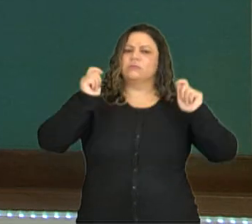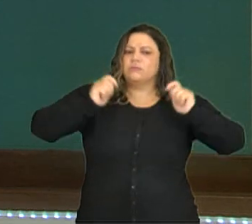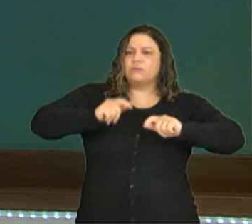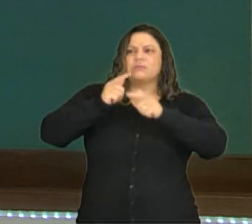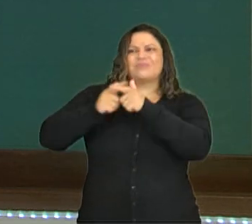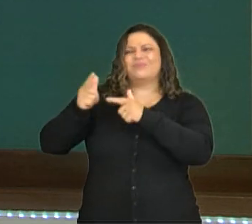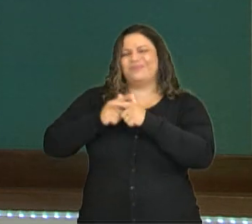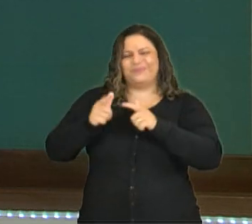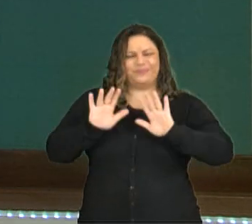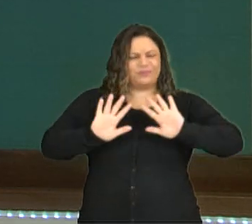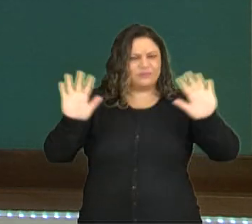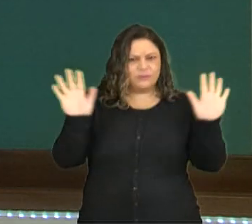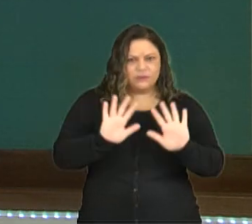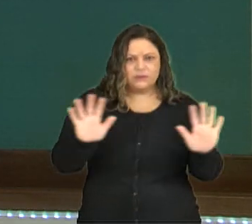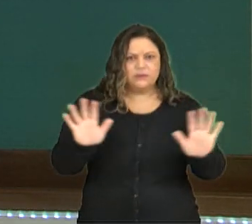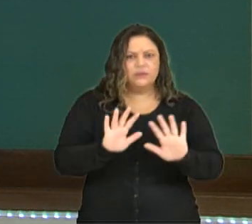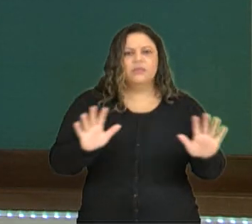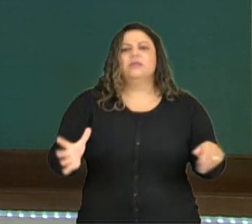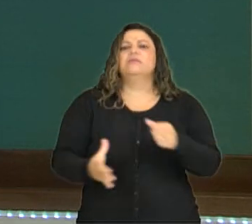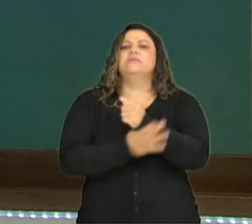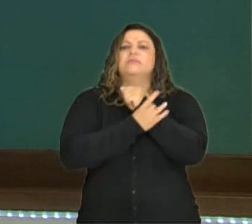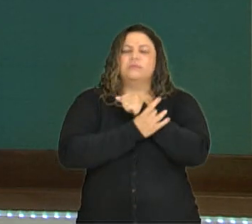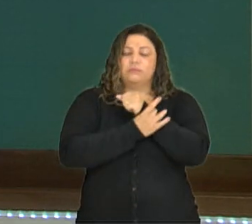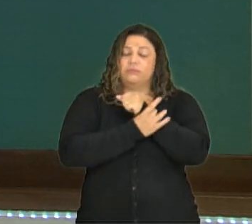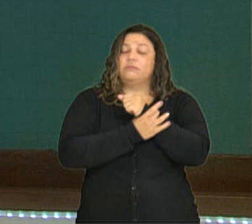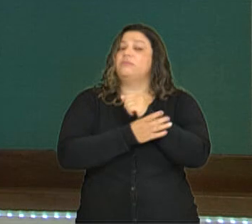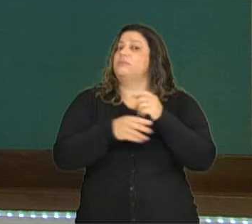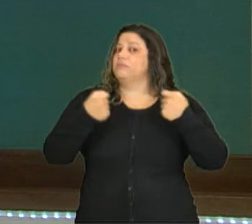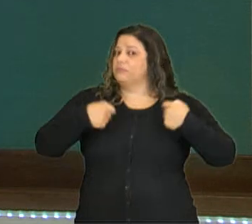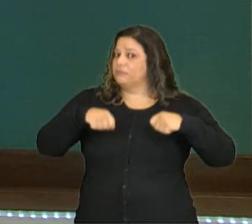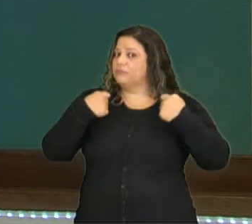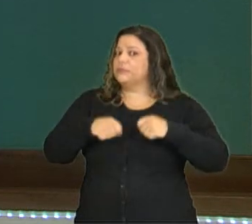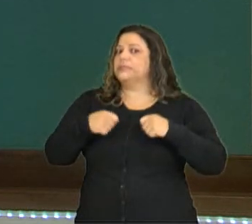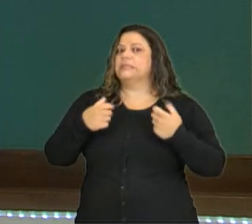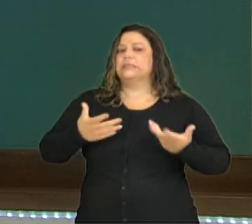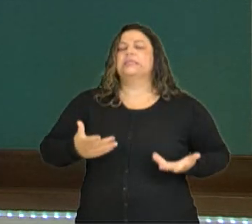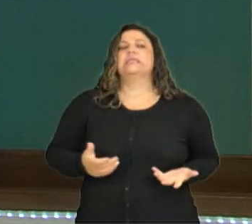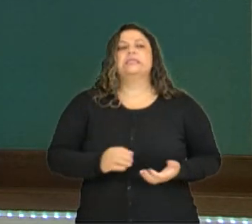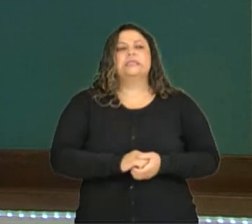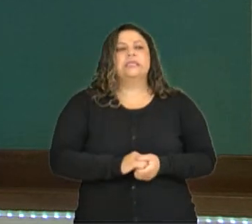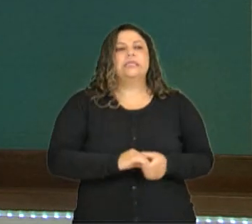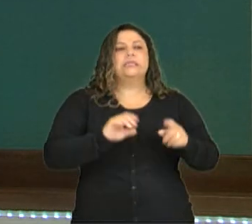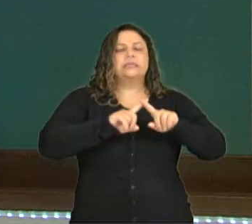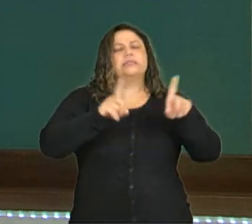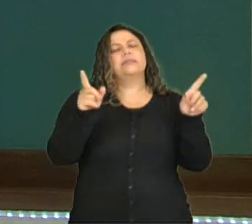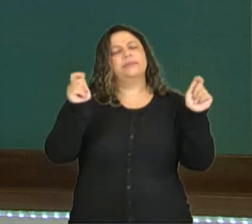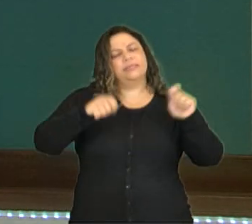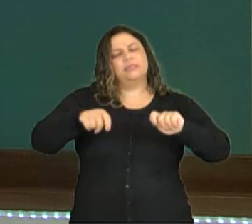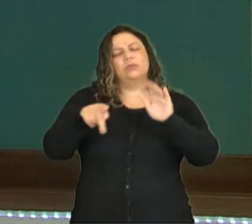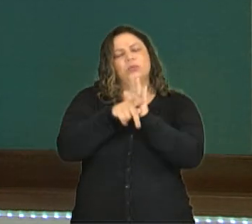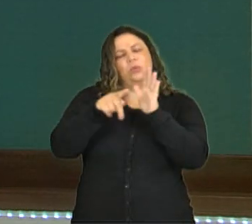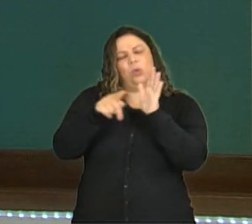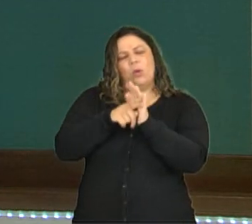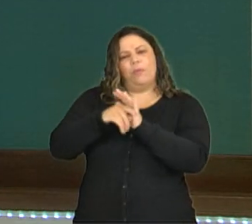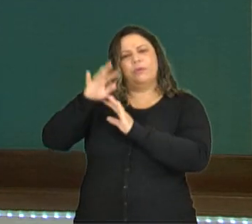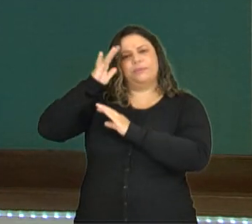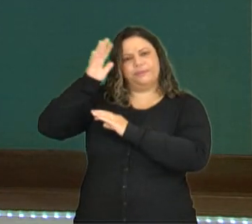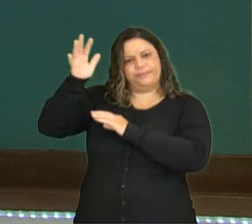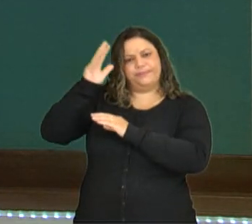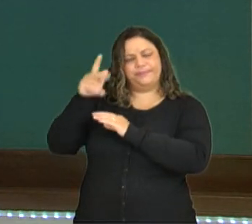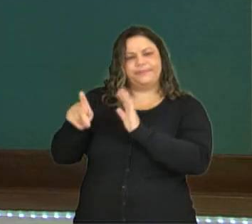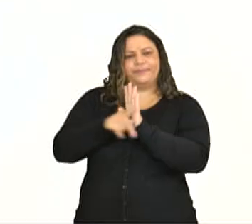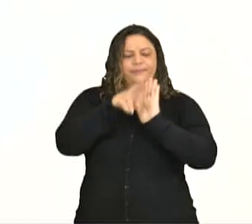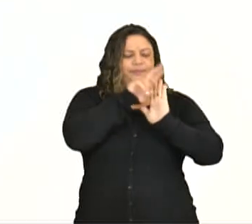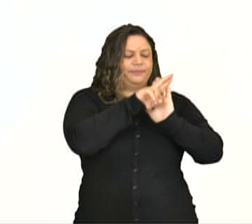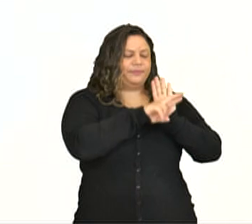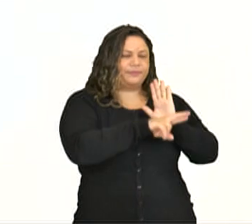como qualquer outro esporte, luta, a gente sabe que pode acontecer, porém, é uma das filosofias da capoeira.